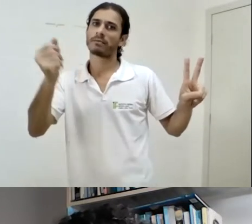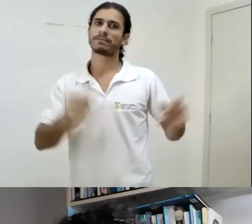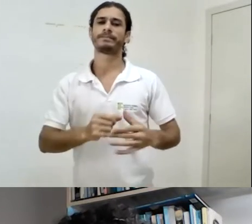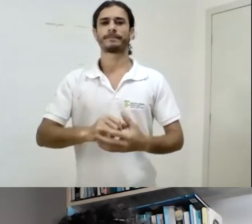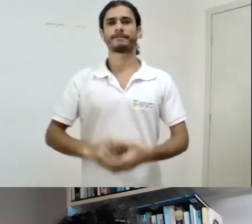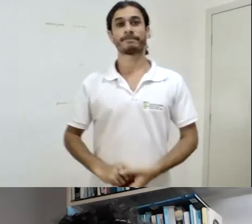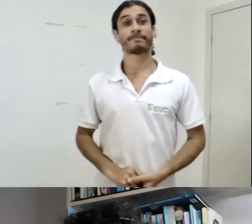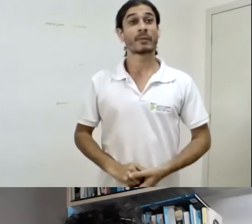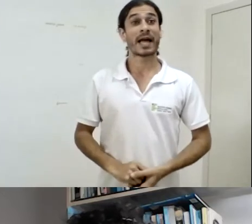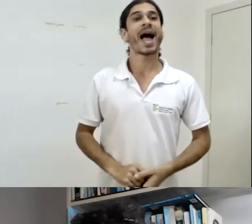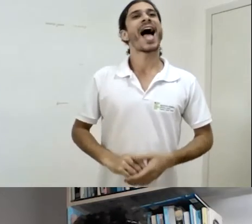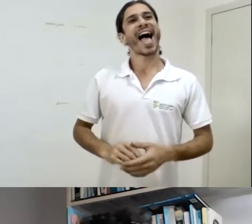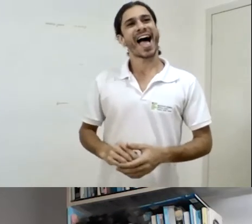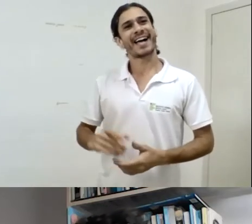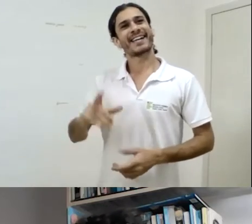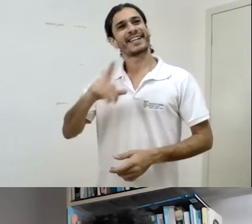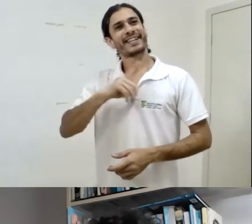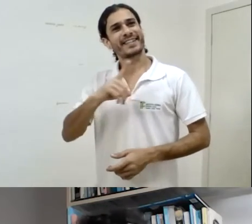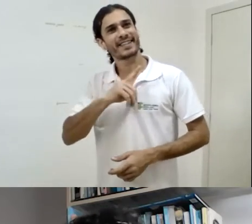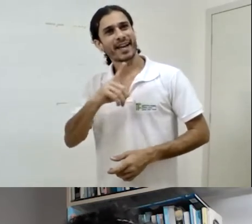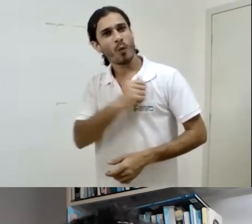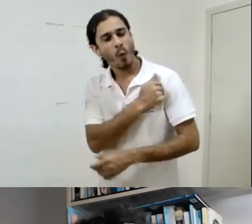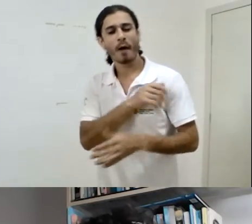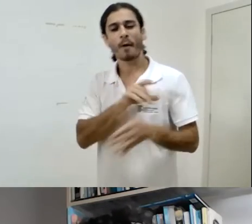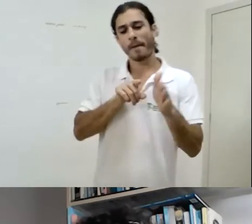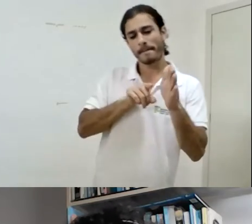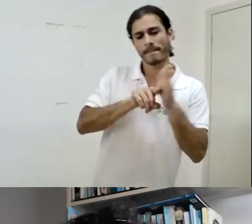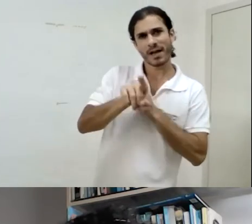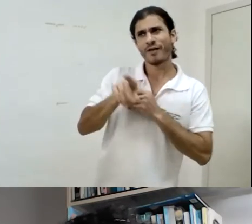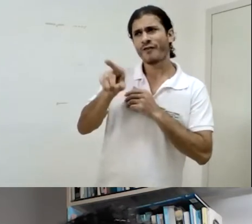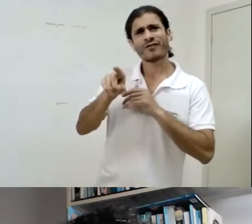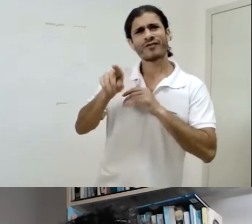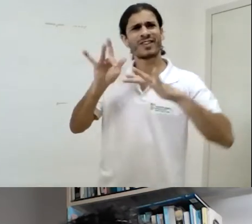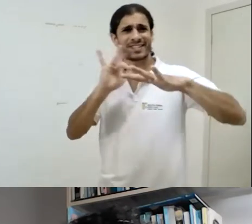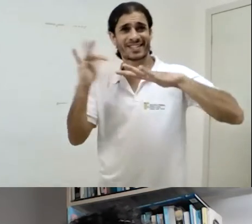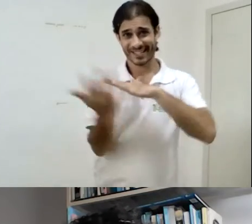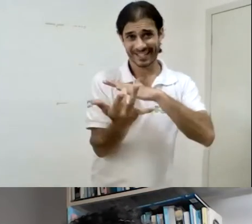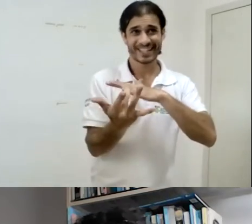rede social. Ele gostaria de entrar em contato. Eu só tenho o WhatsApp.